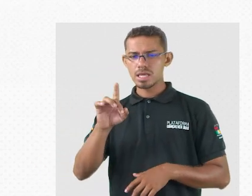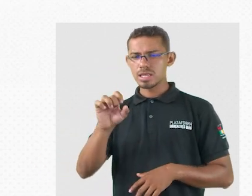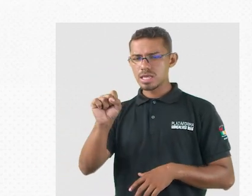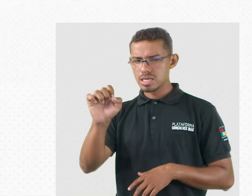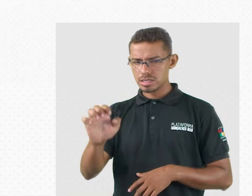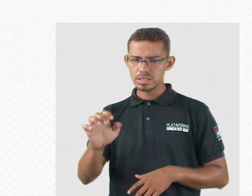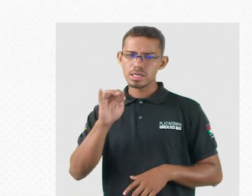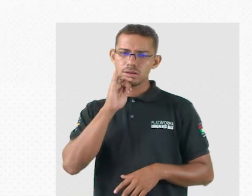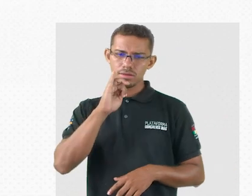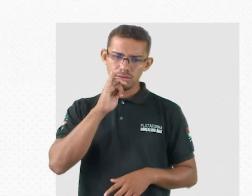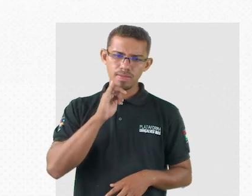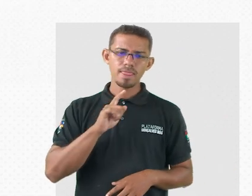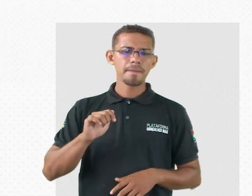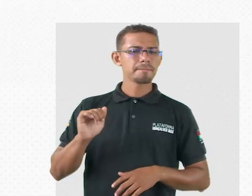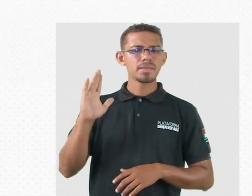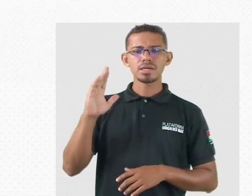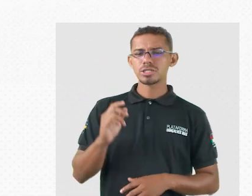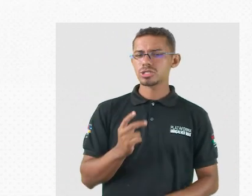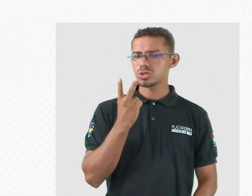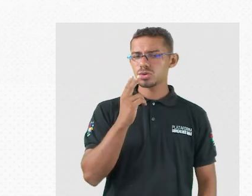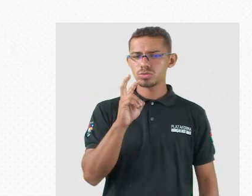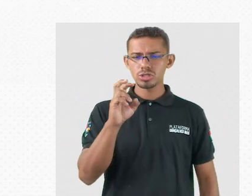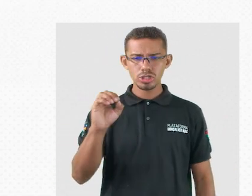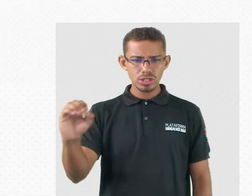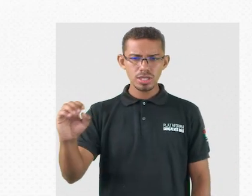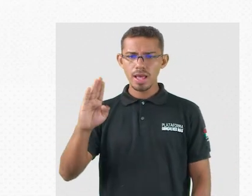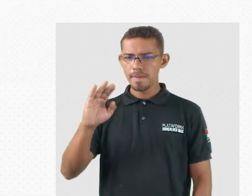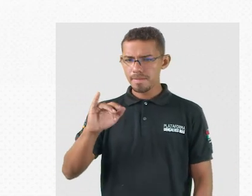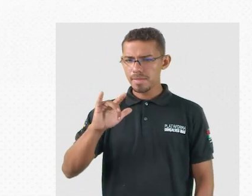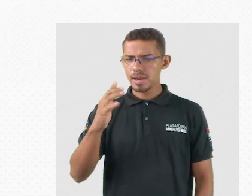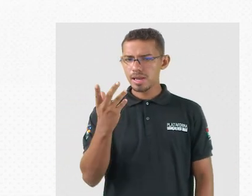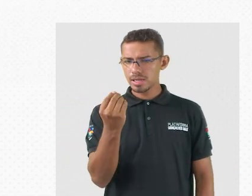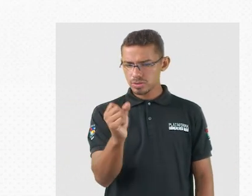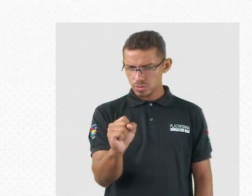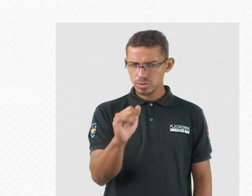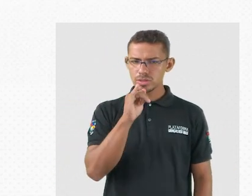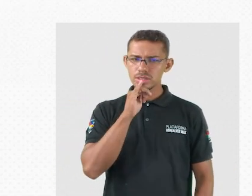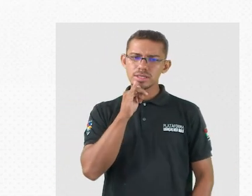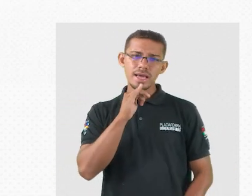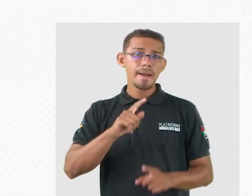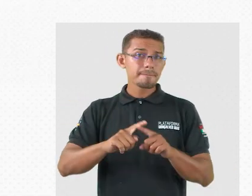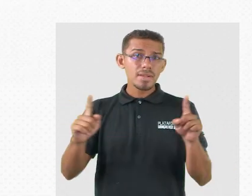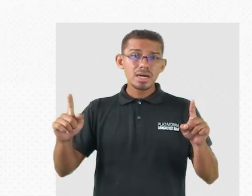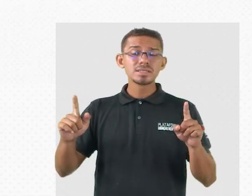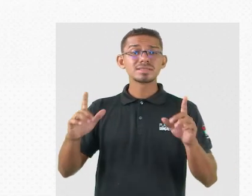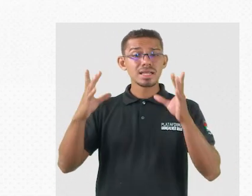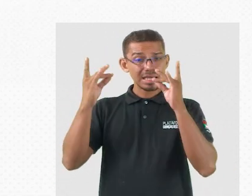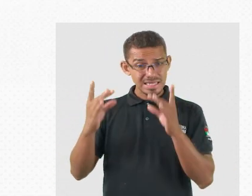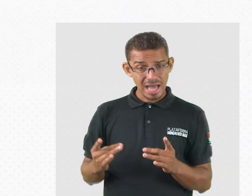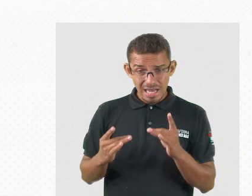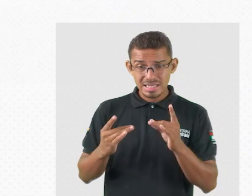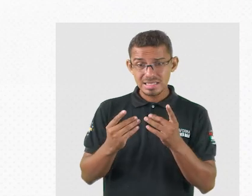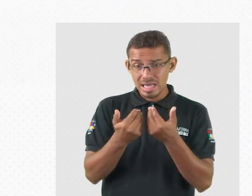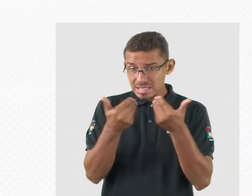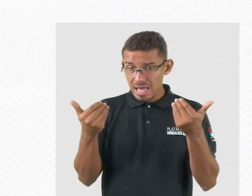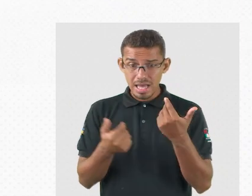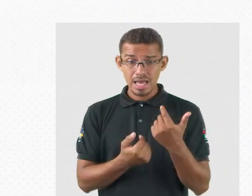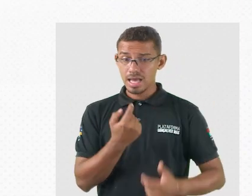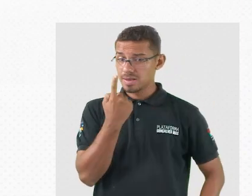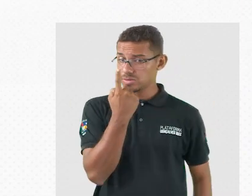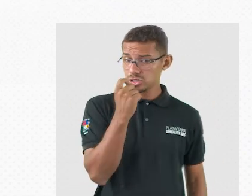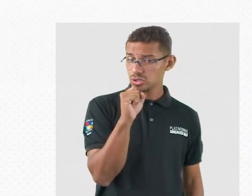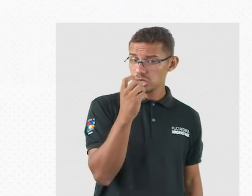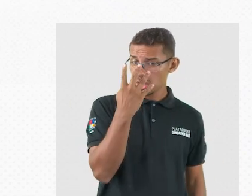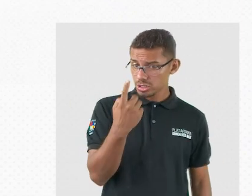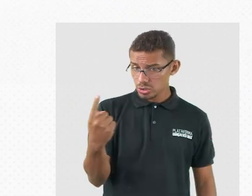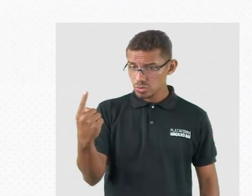né, resultando aí na redição de mais de 2.500 balaios, né, mas a revolta foi definitivamente sufocada em 1841, né, com a